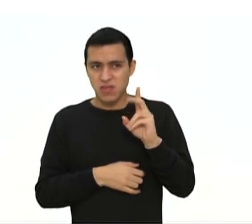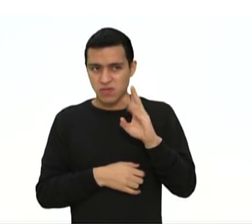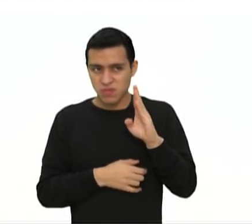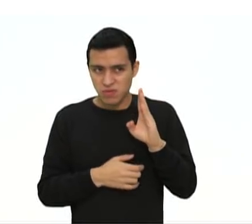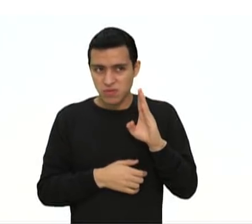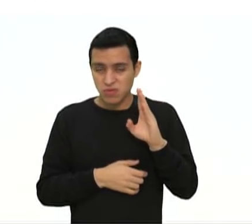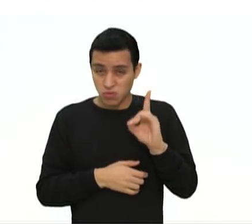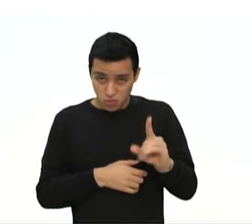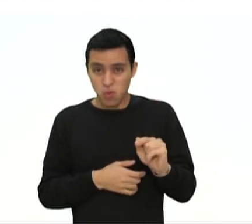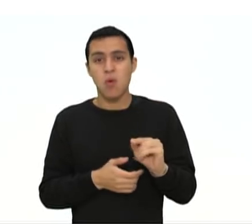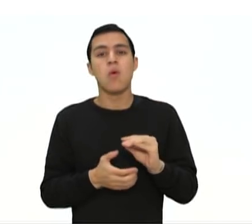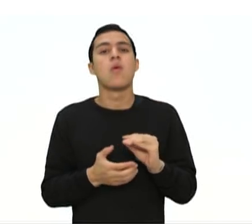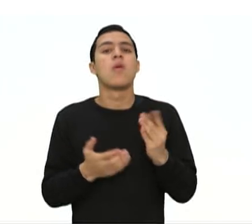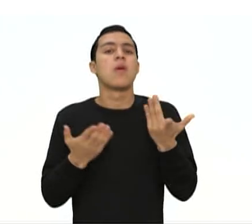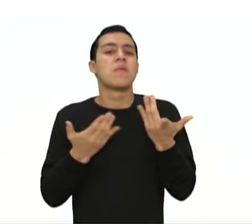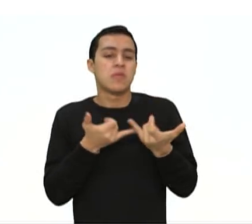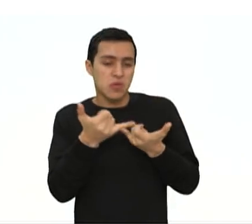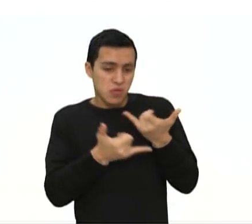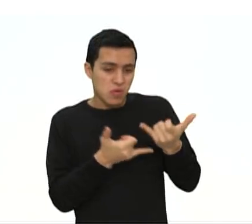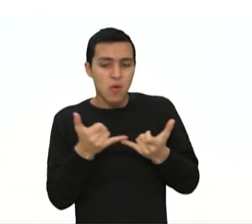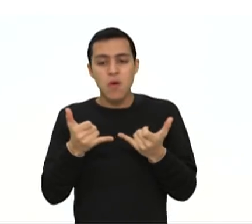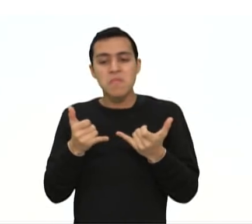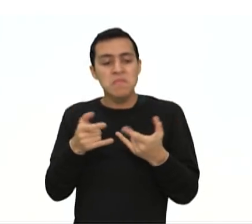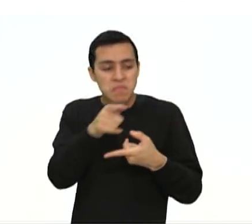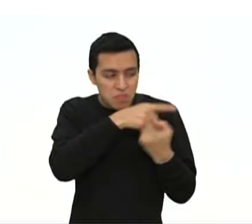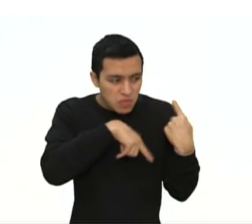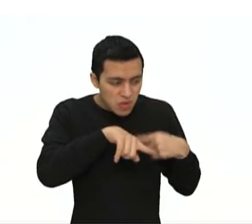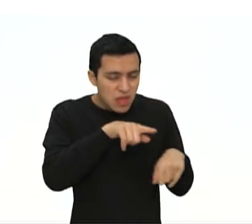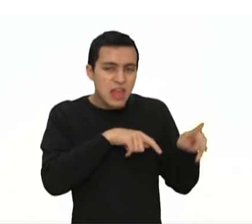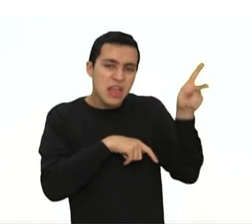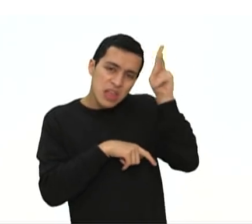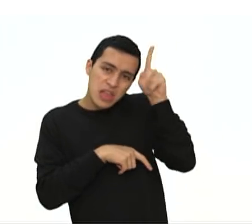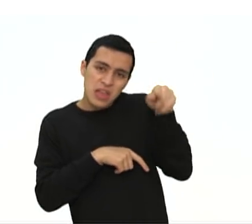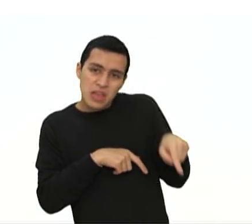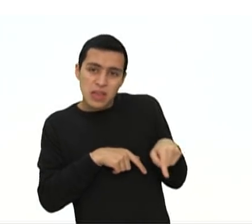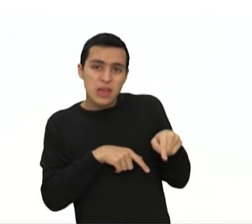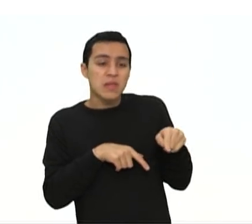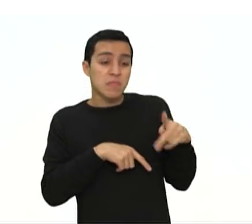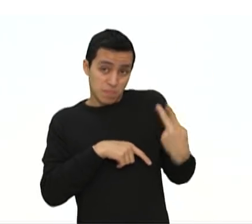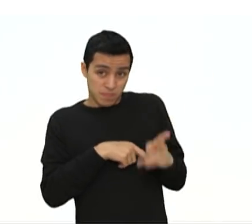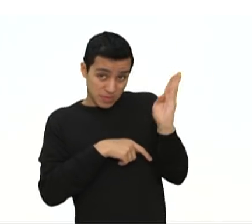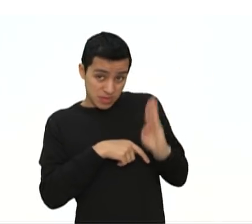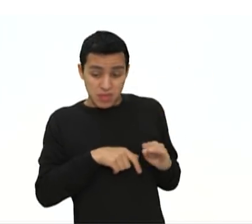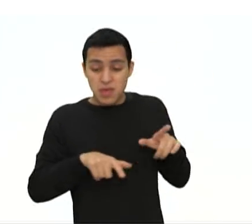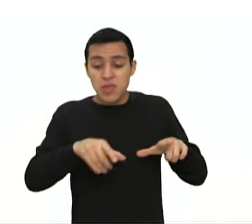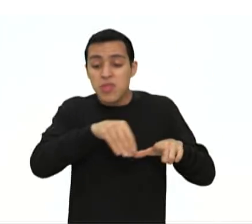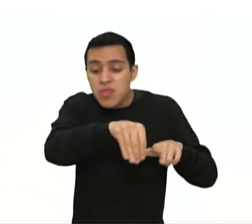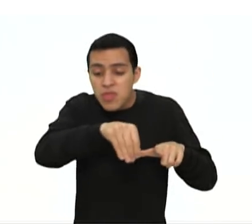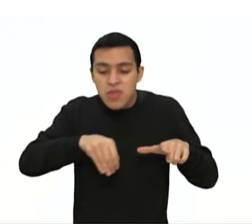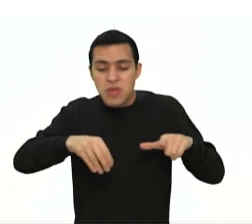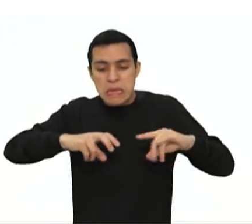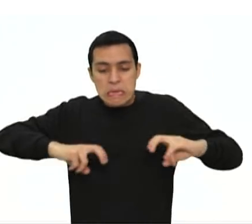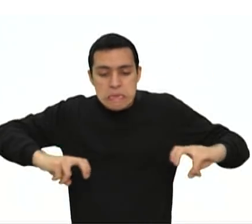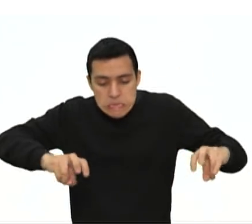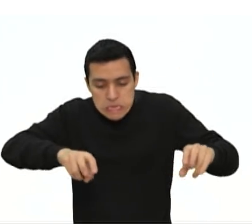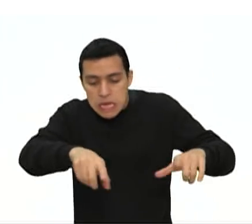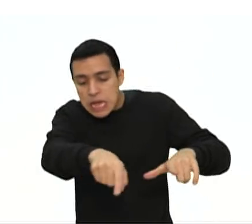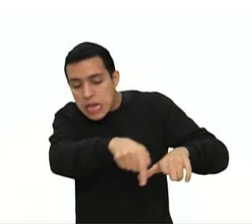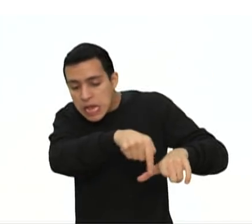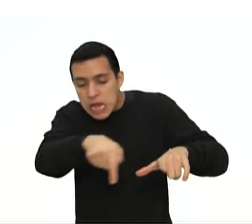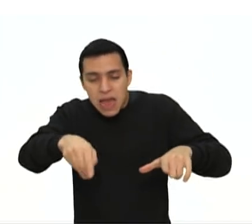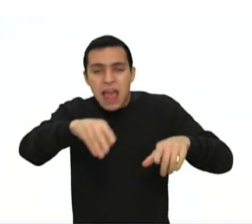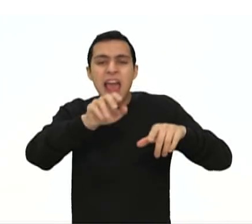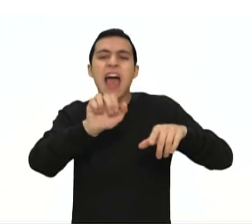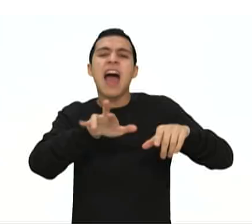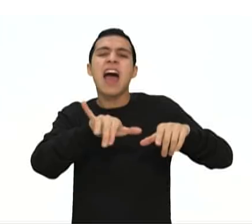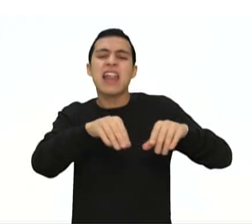dos Bororó. É um jogo de origem indígena, brasileiro, jogado no chão, com um tabuleiro traçado na areia e